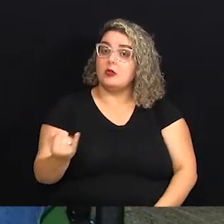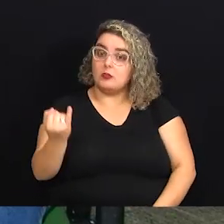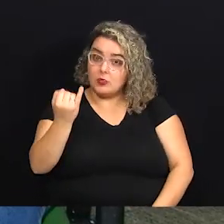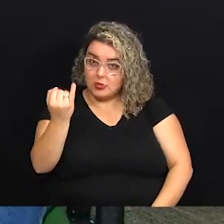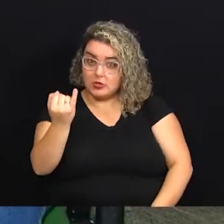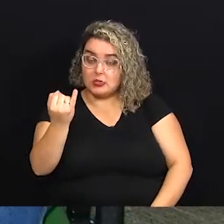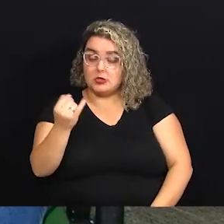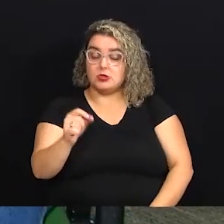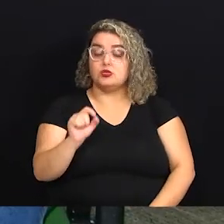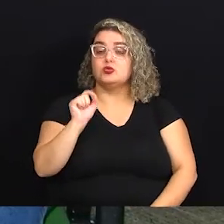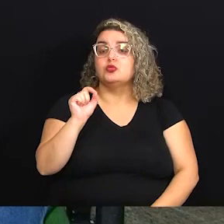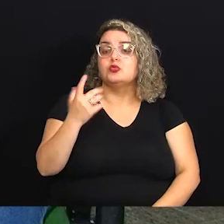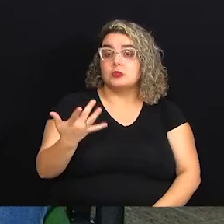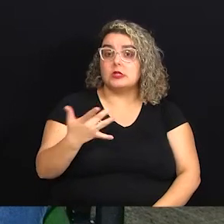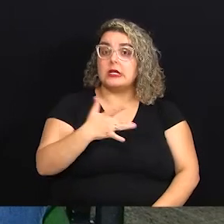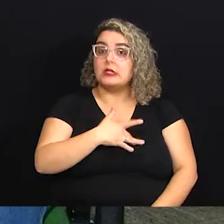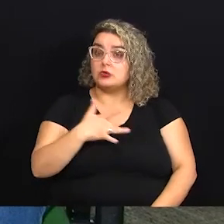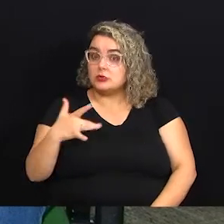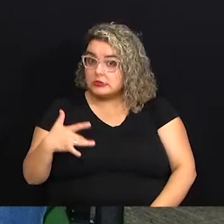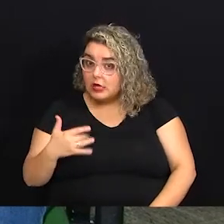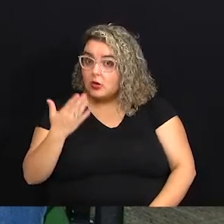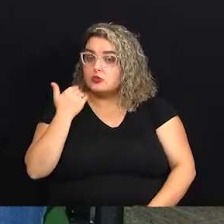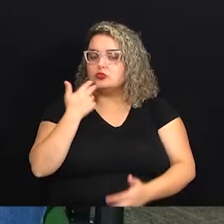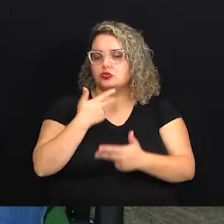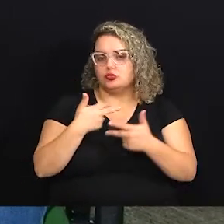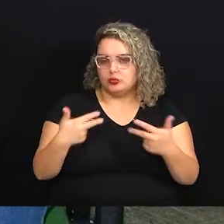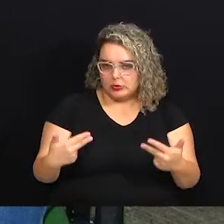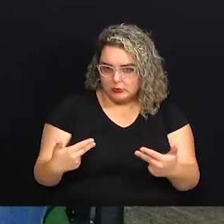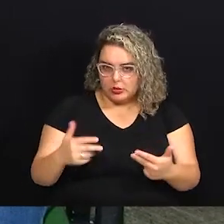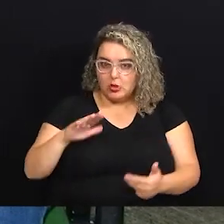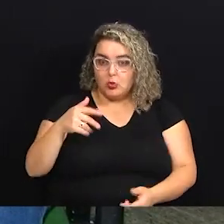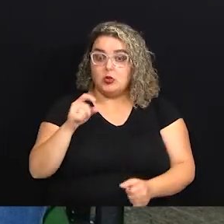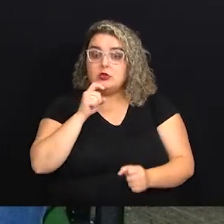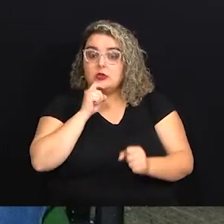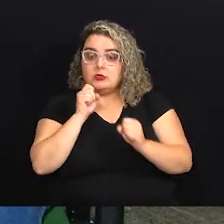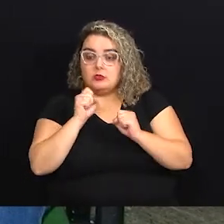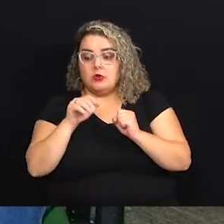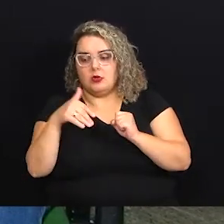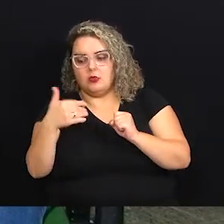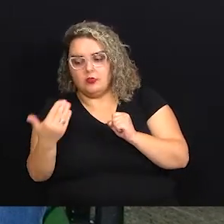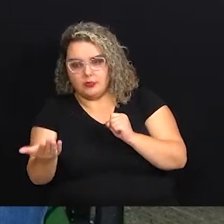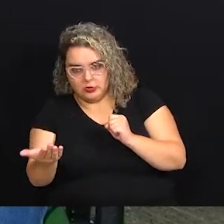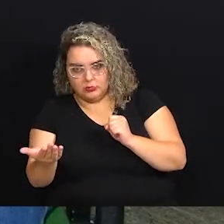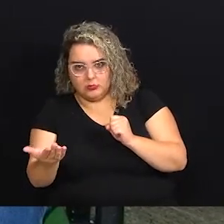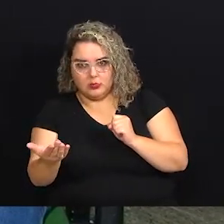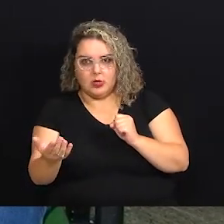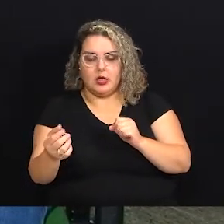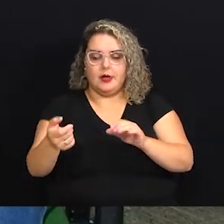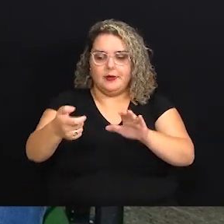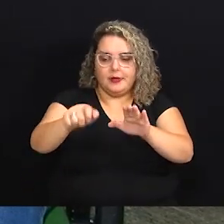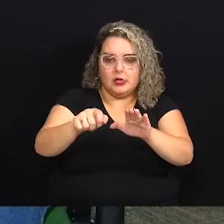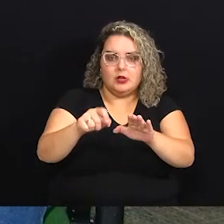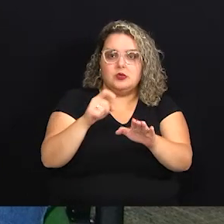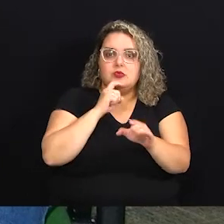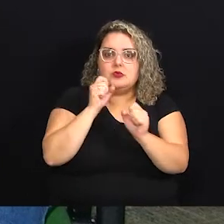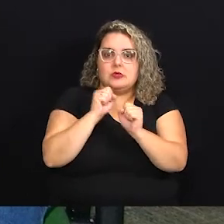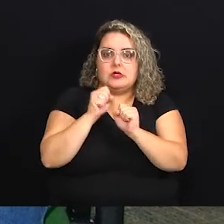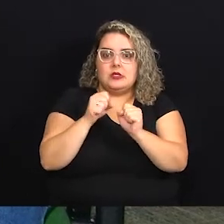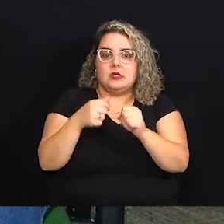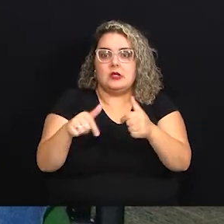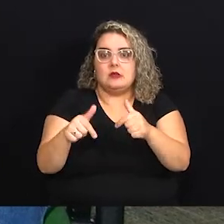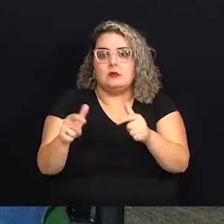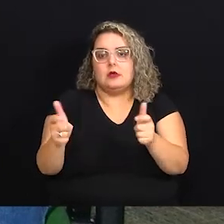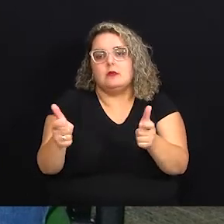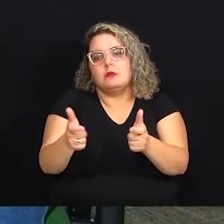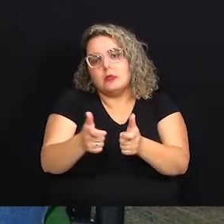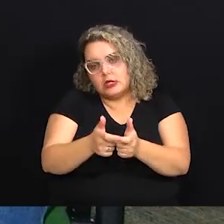é importante mais por uma questão de saúde dos alimentos. Porque quando está muito frio do lado de fora, você coloca no inverno, a